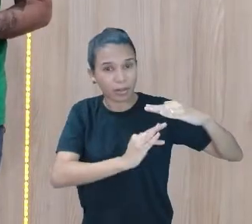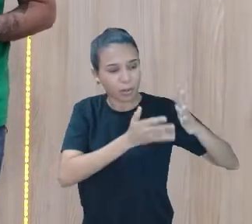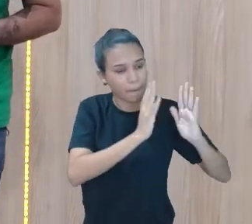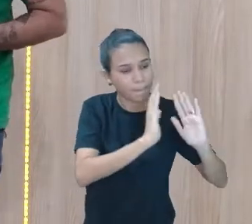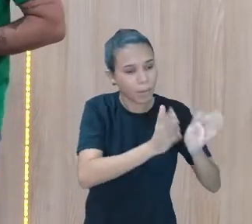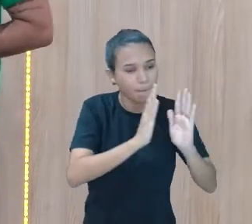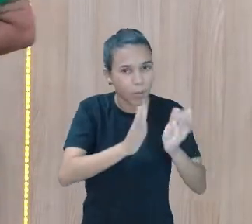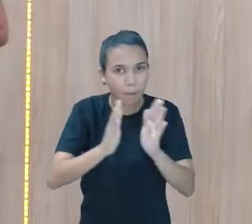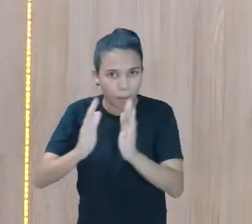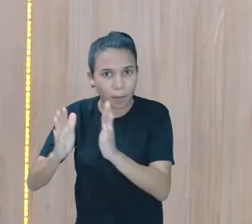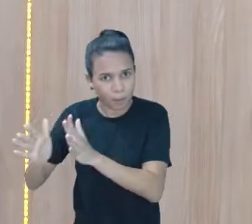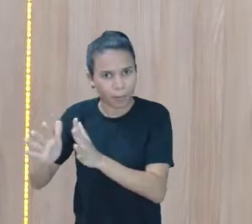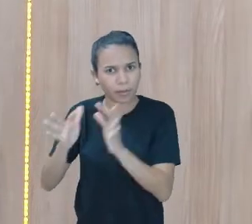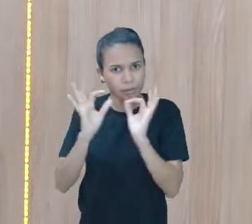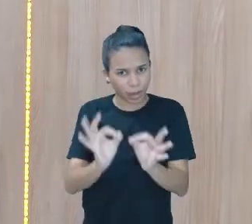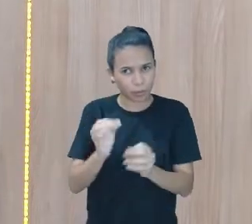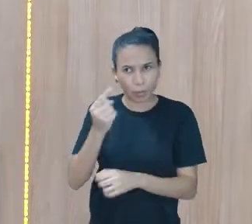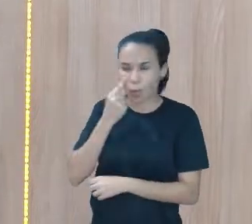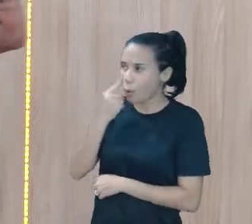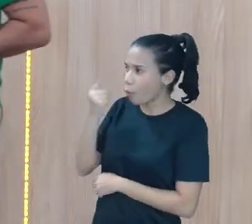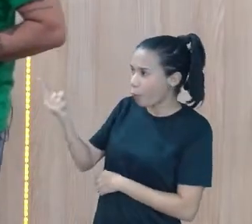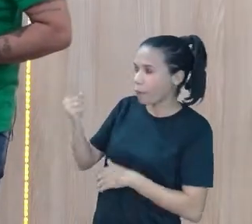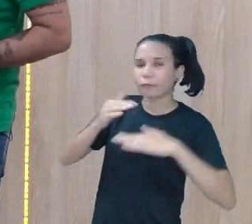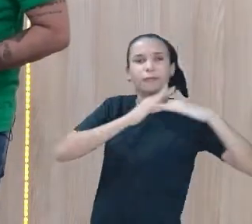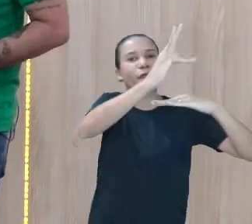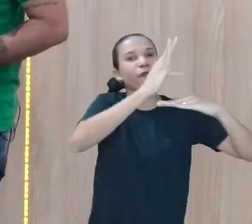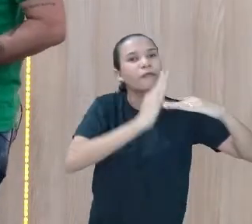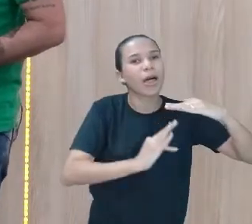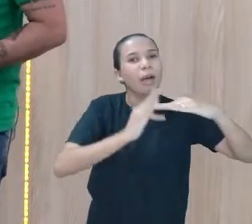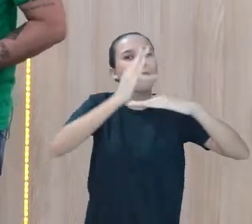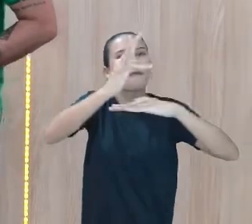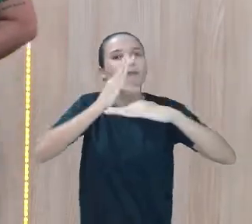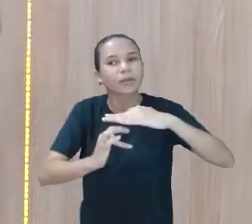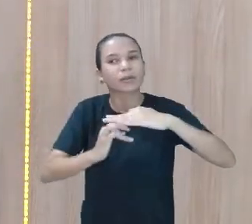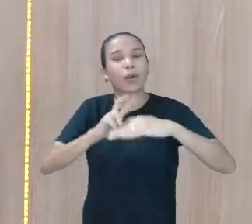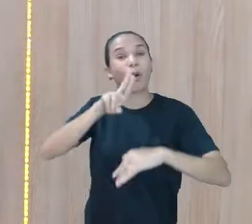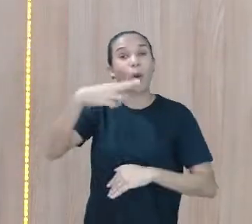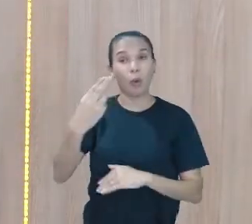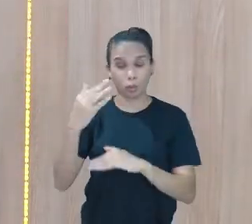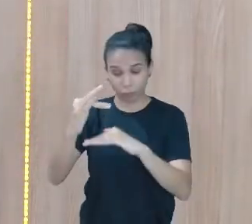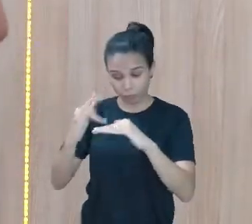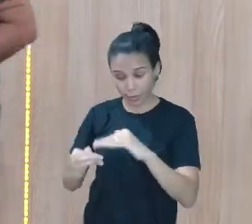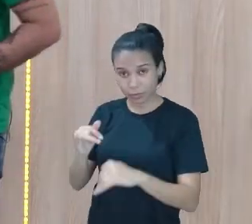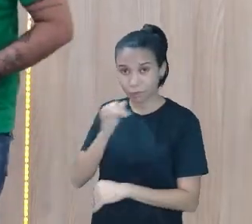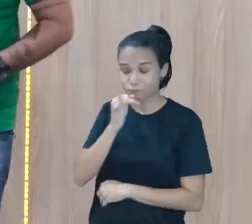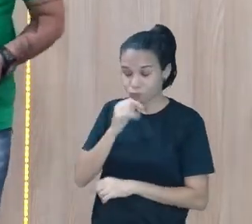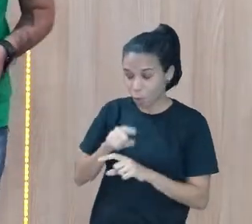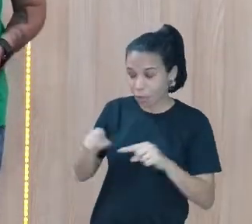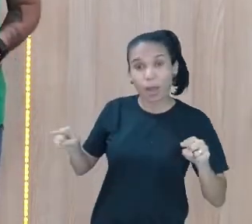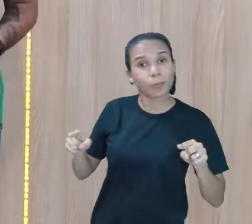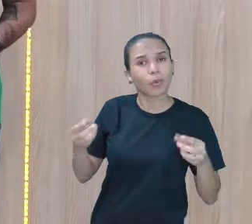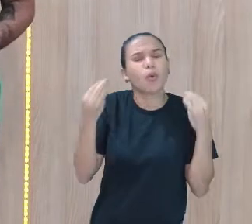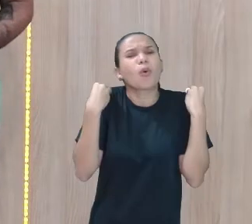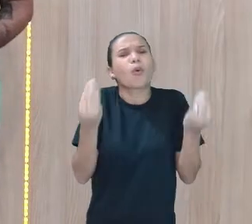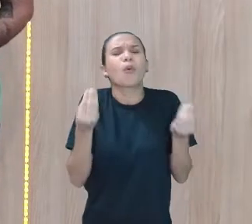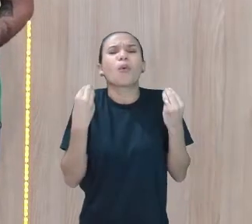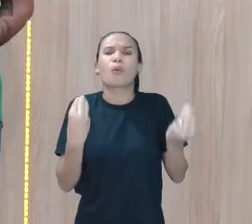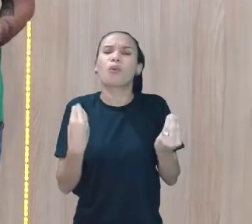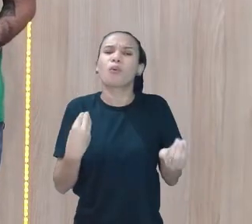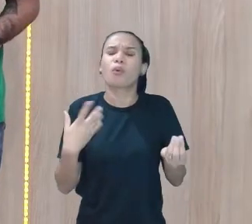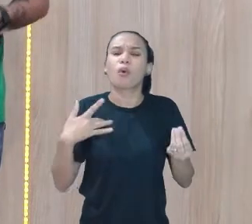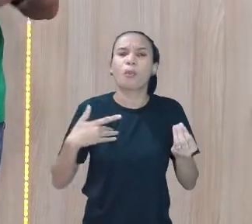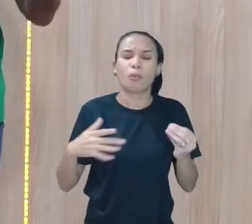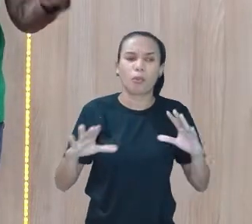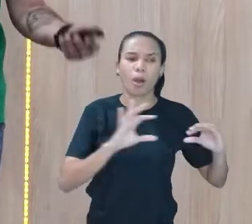em ordem, tá certo? Ou seja, olhando essas frações aqui, ou essas do exemplo aqui, como é que a gente consegue colocar